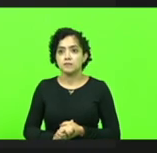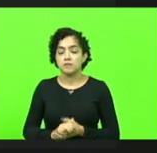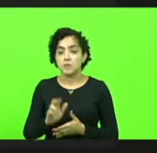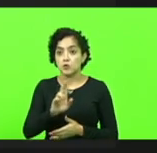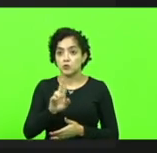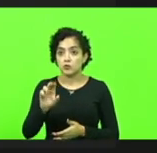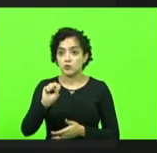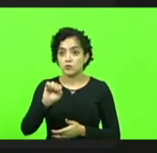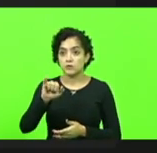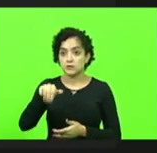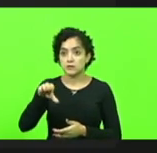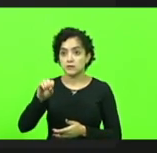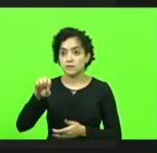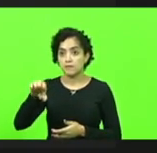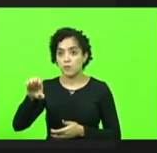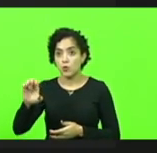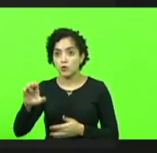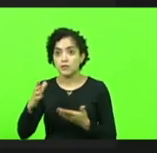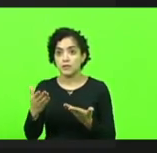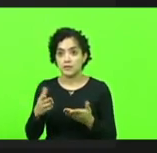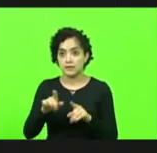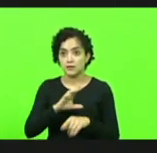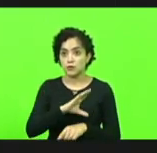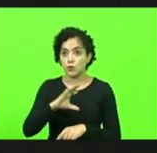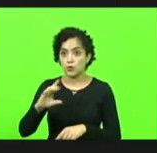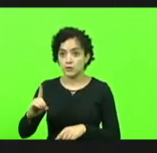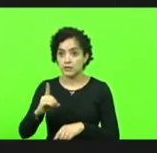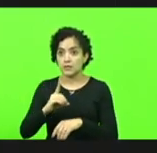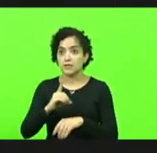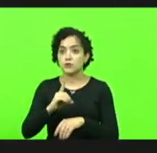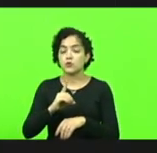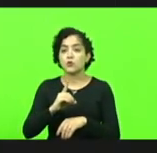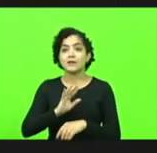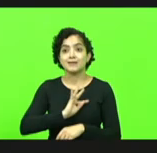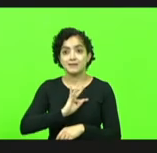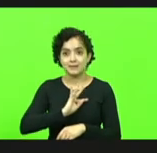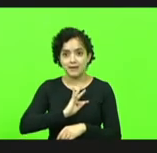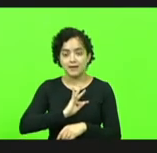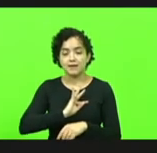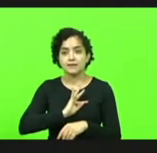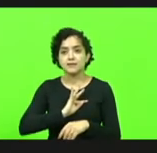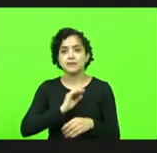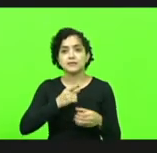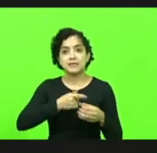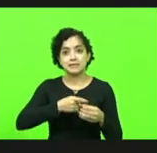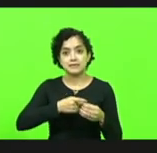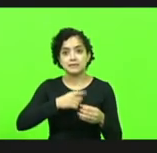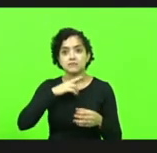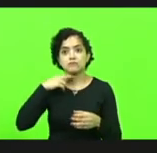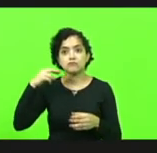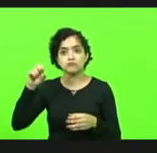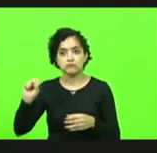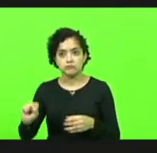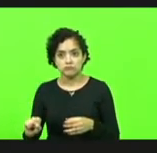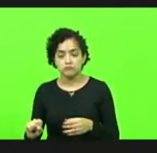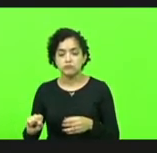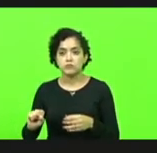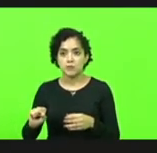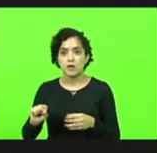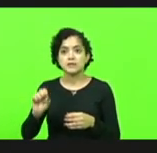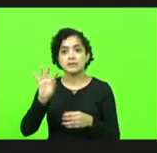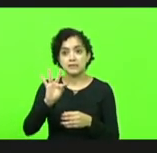Simone Ortmann, estou como coordenadora técnica da APAES de Jaraguá do Sul, de formação terapeuta